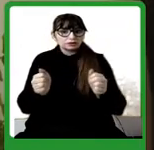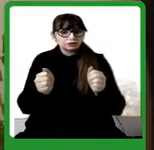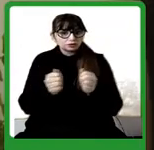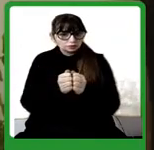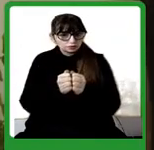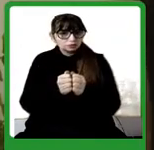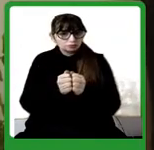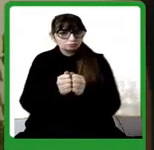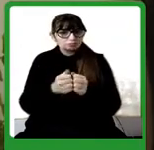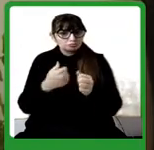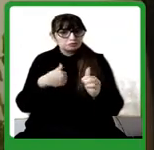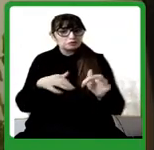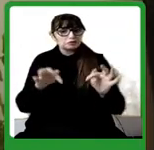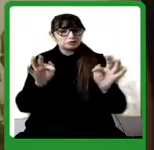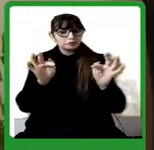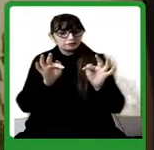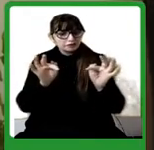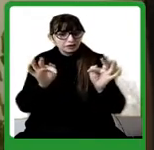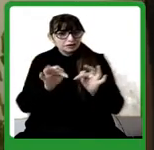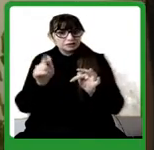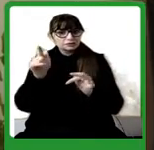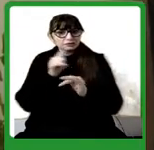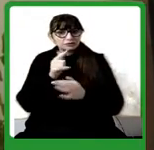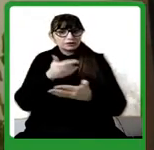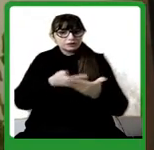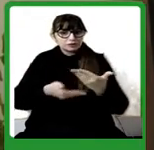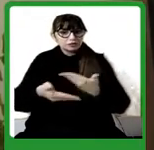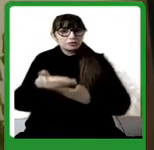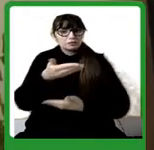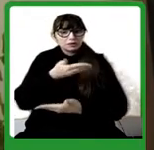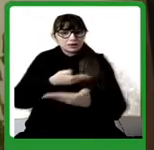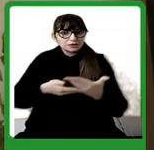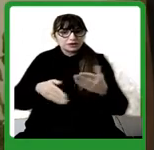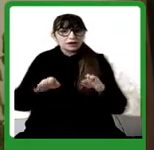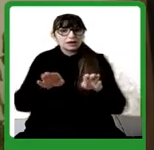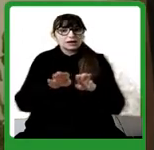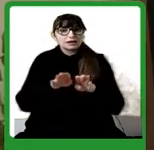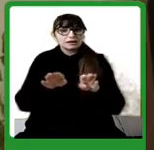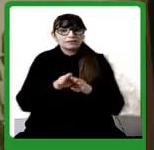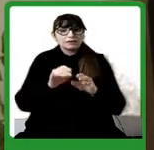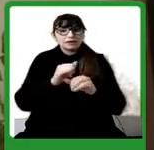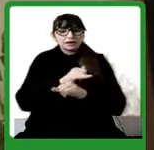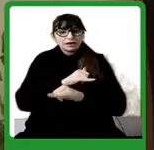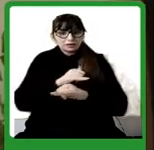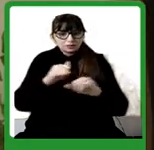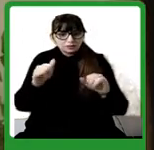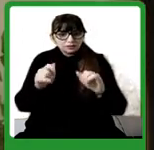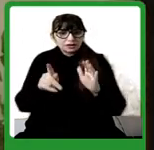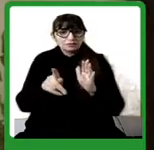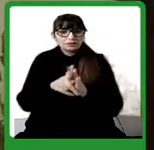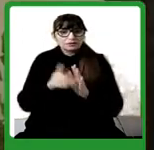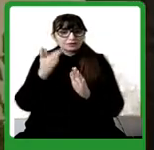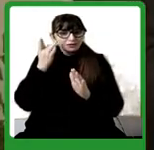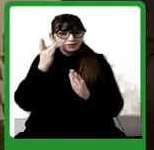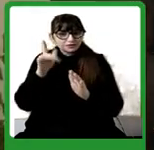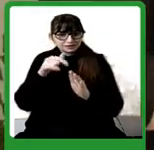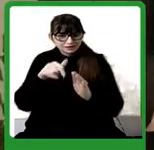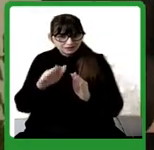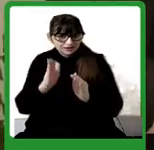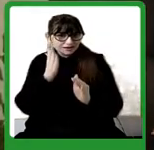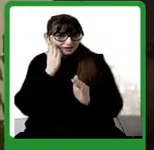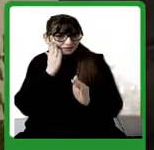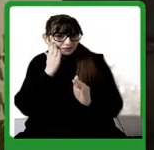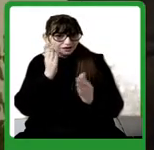feliz mesmo em poder compartilhar, né, e anunciar também aqui para quem ainda não sabia da nossa parceria,